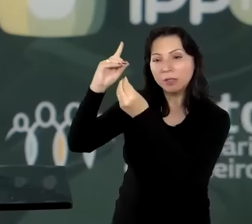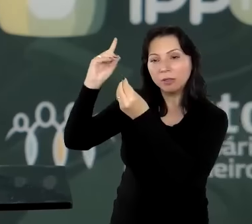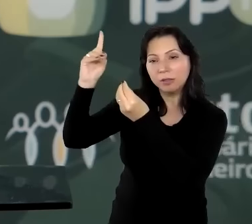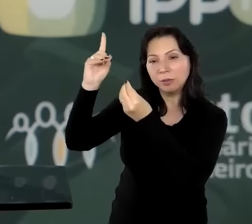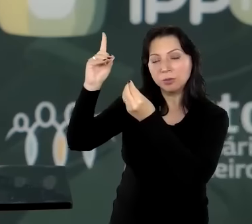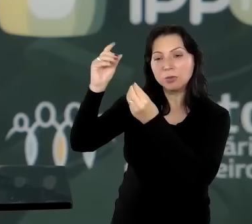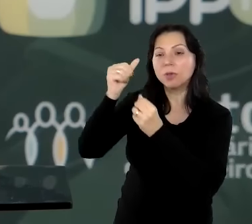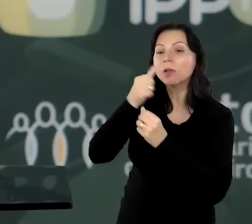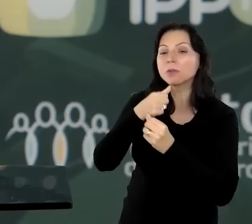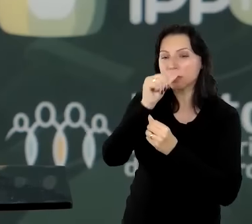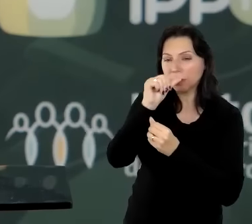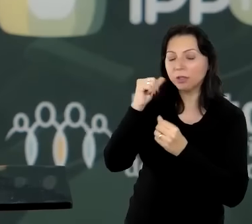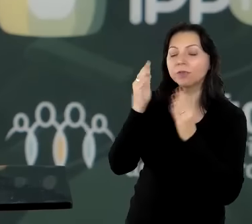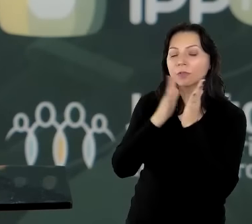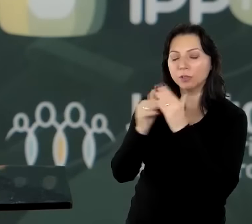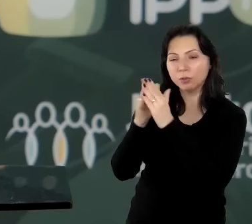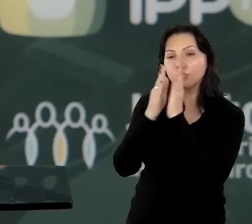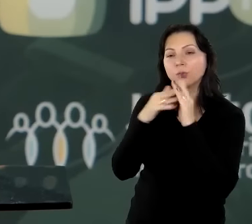generosidade.